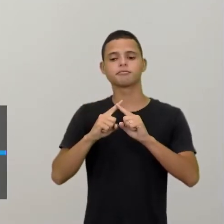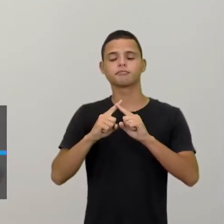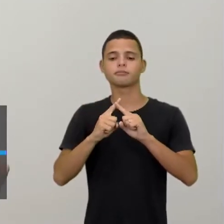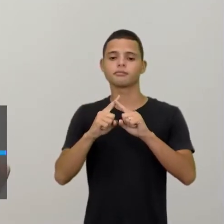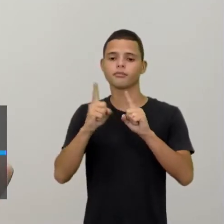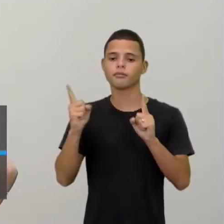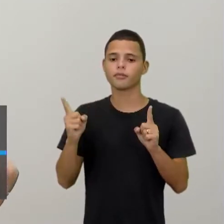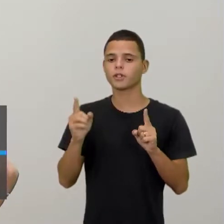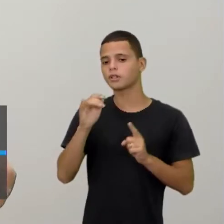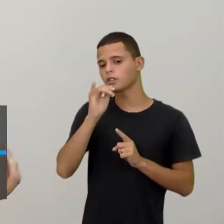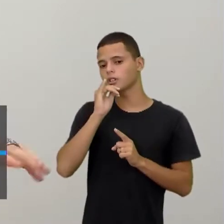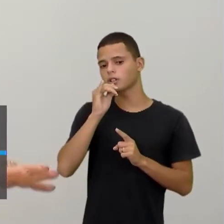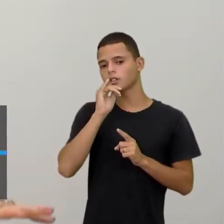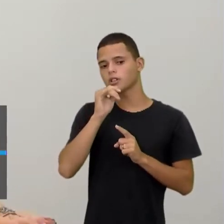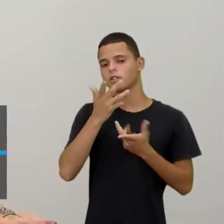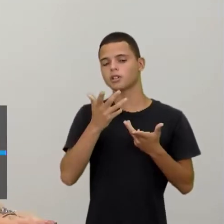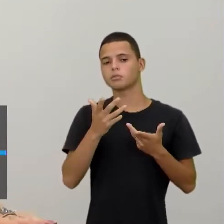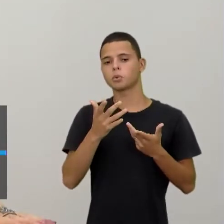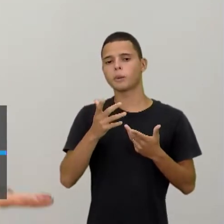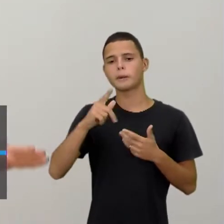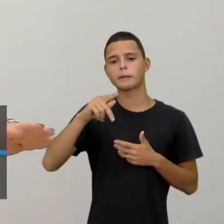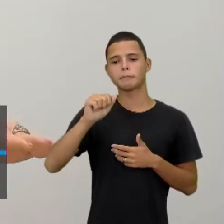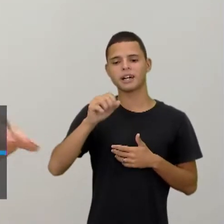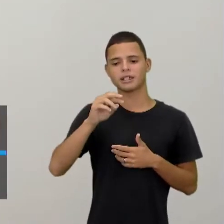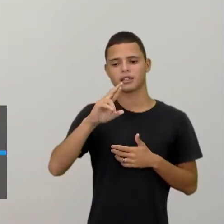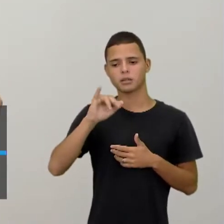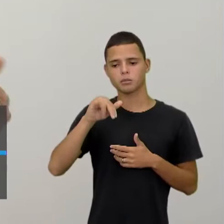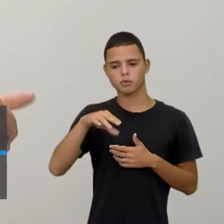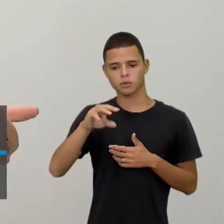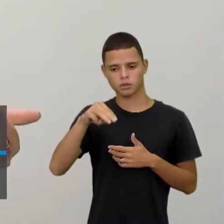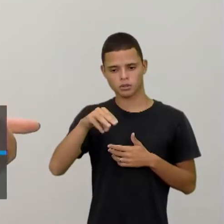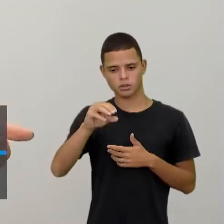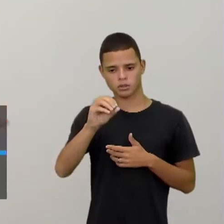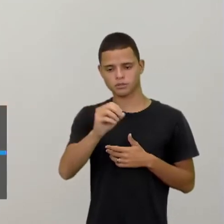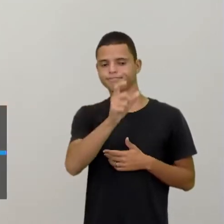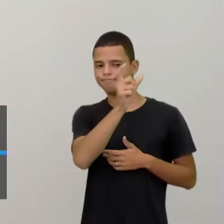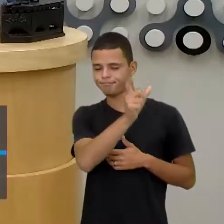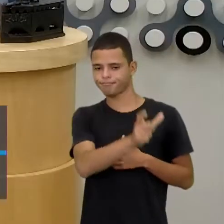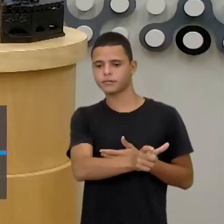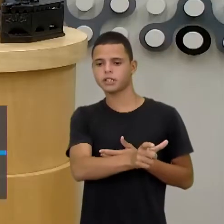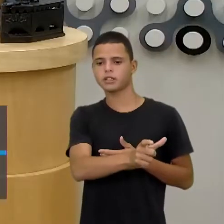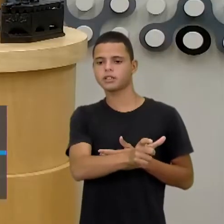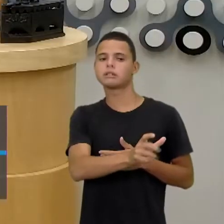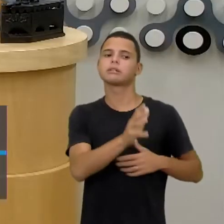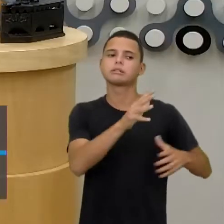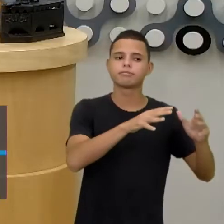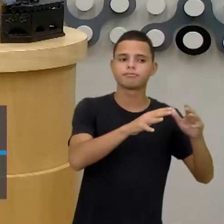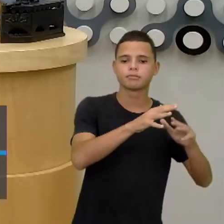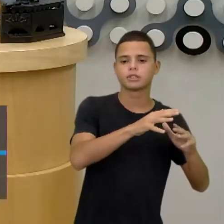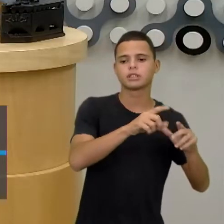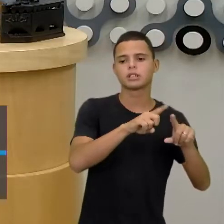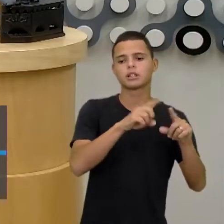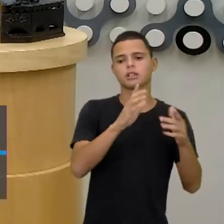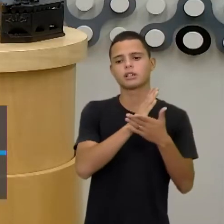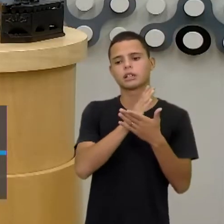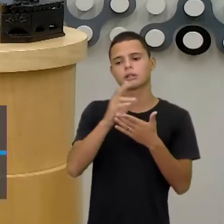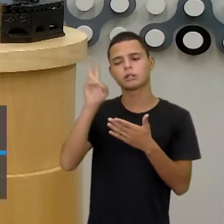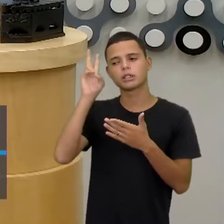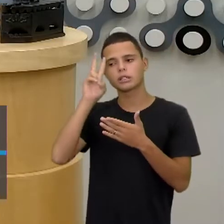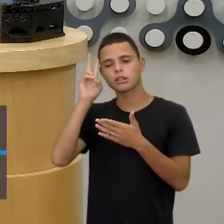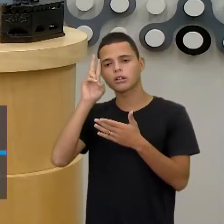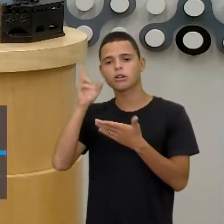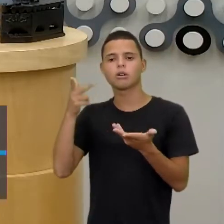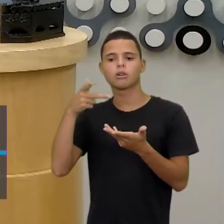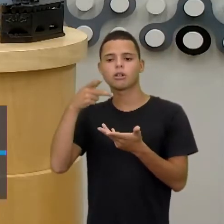um patrimônio material, nós sabemos que é fácil, porque a gente toca, a gente sabe, né? O imaterial, nós já sabemos que são lendas,